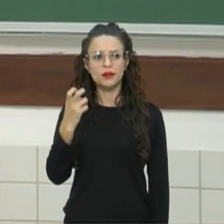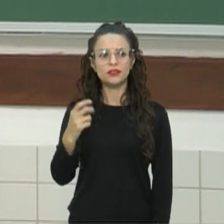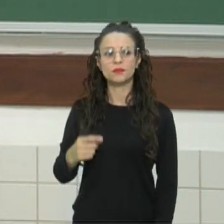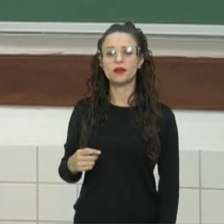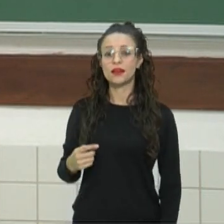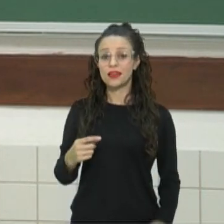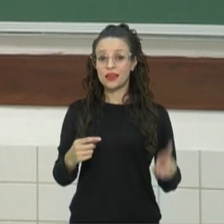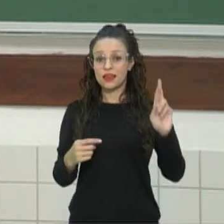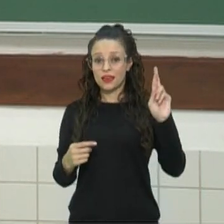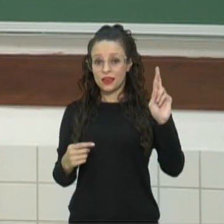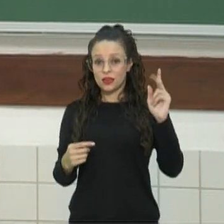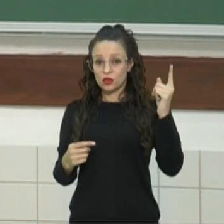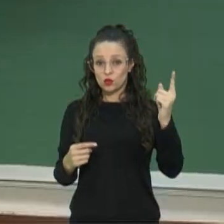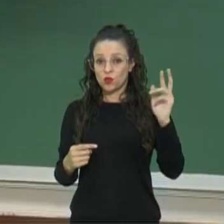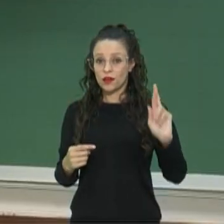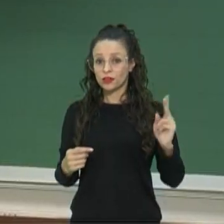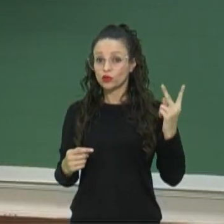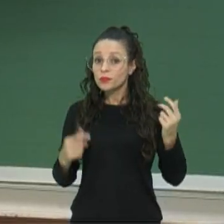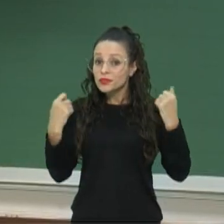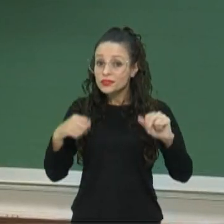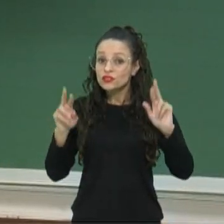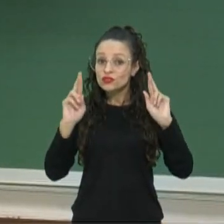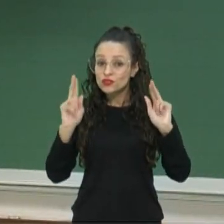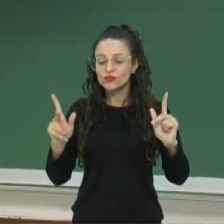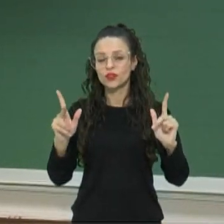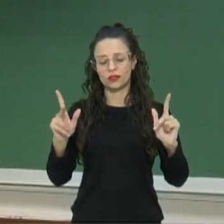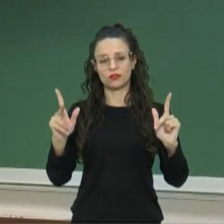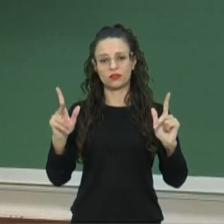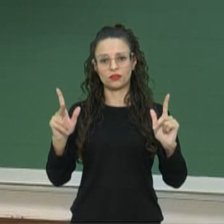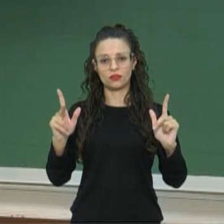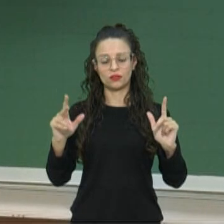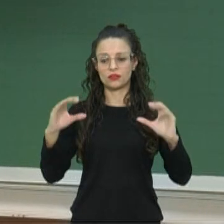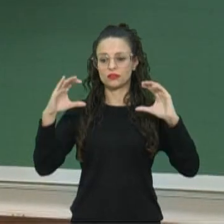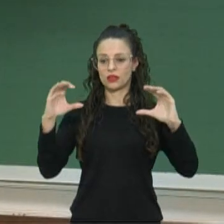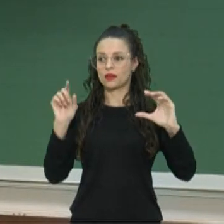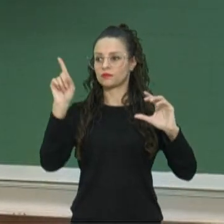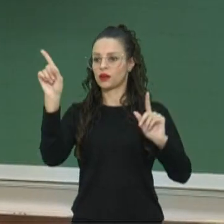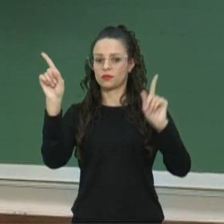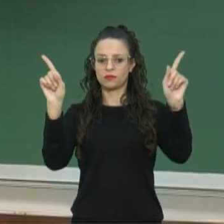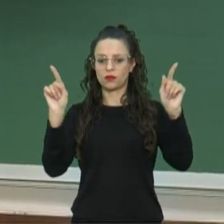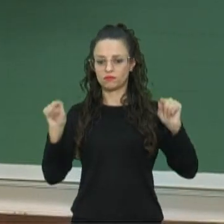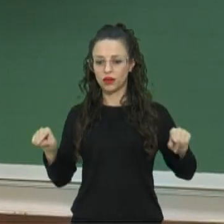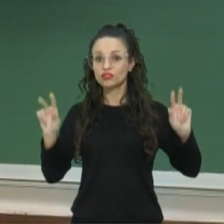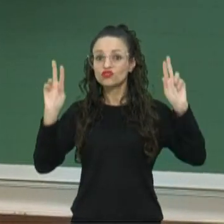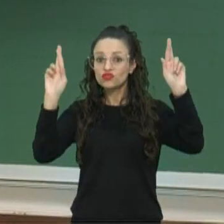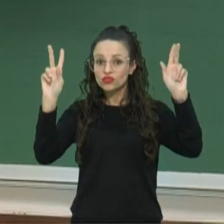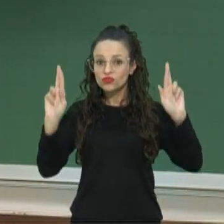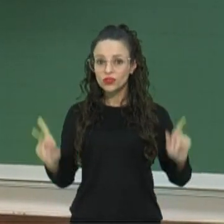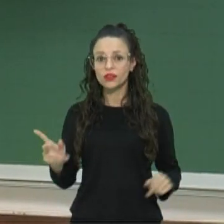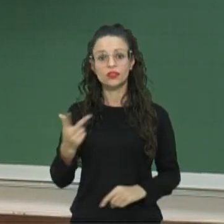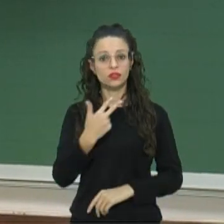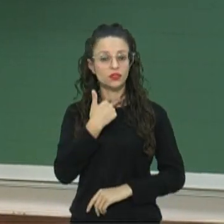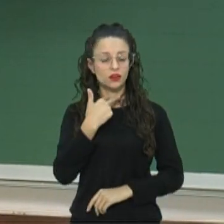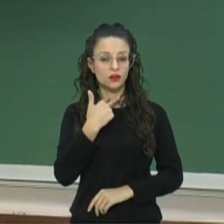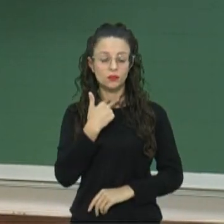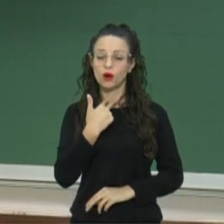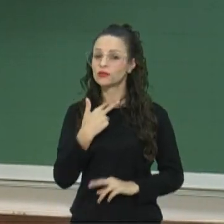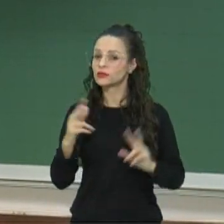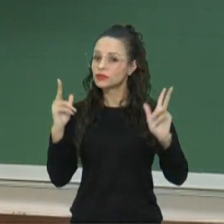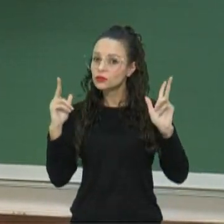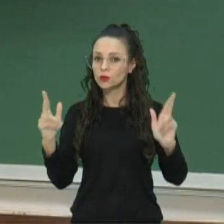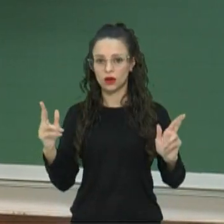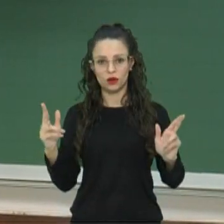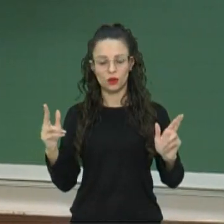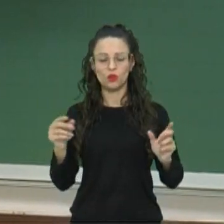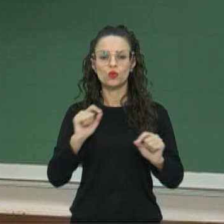e 2 precisam ser diferentes, tá? Os ligantes de cada carbono precisam ser diferentes. Não pode ser ligantes